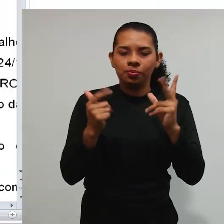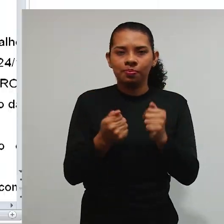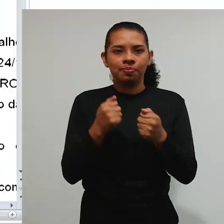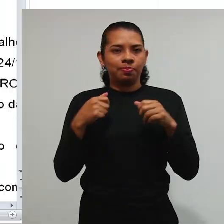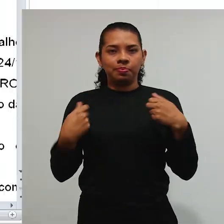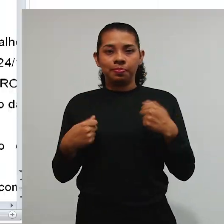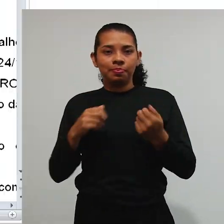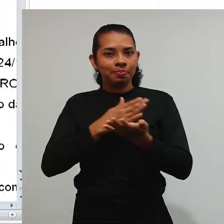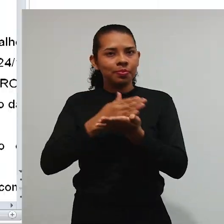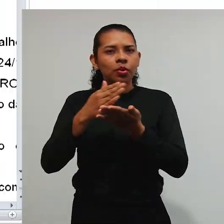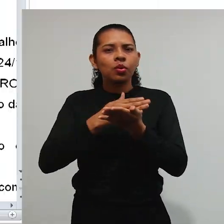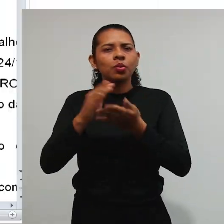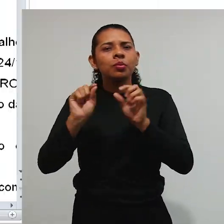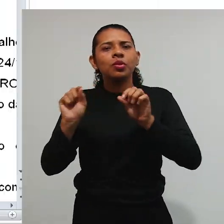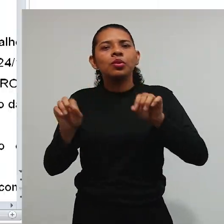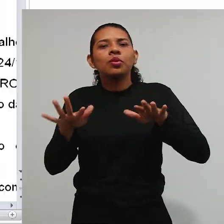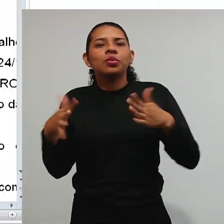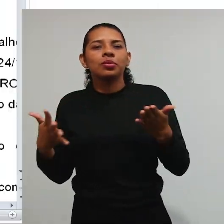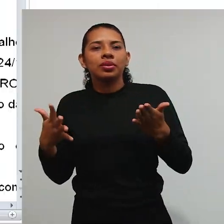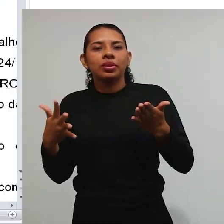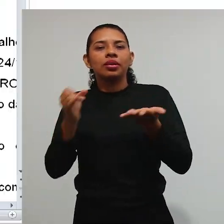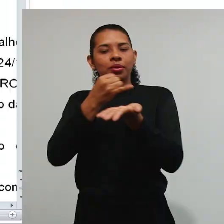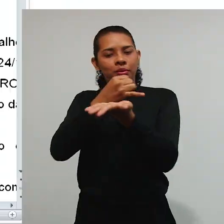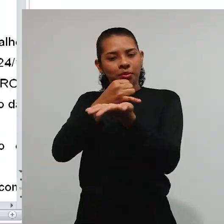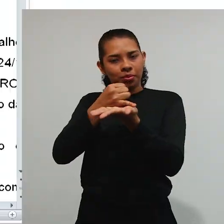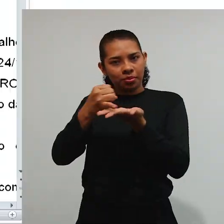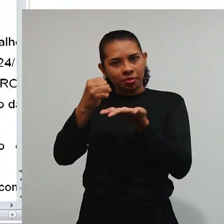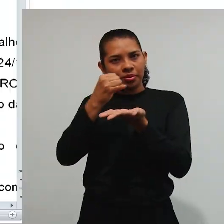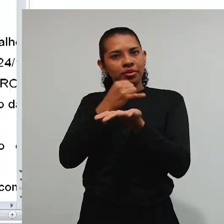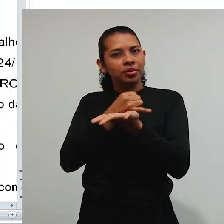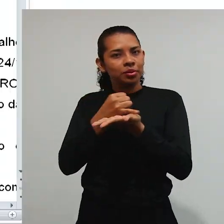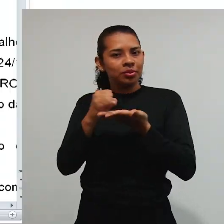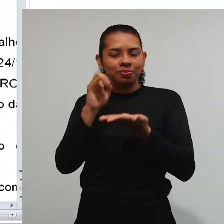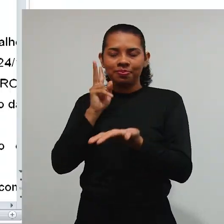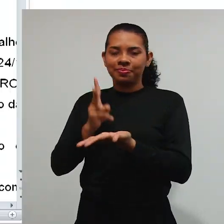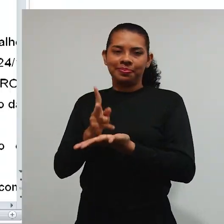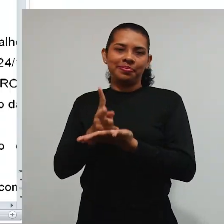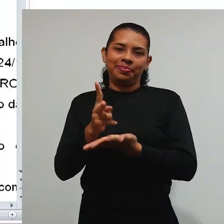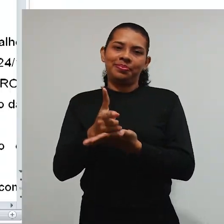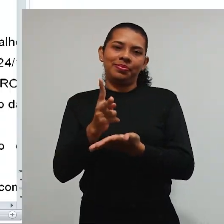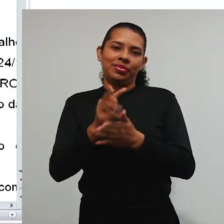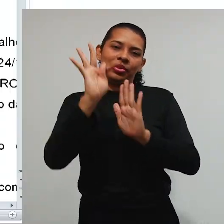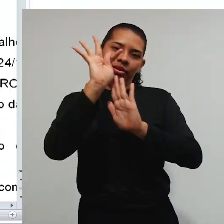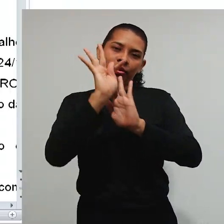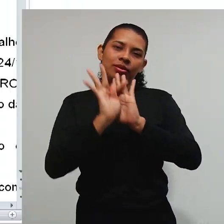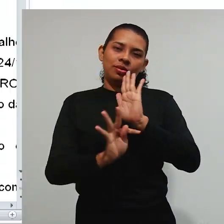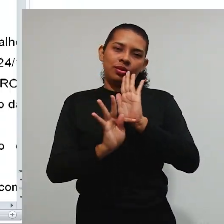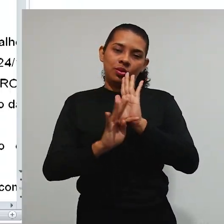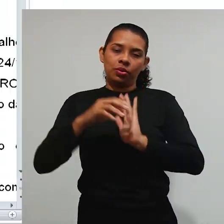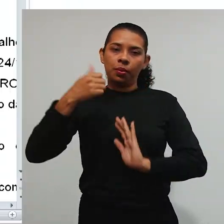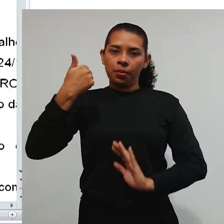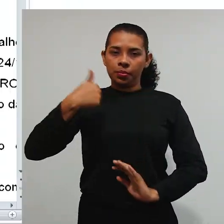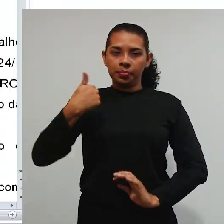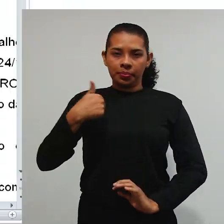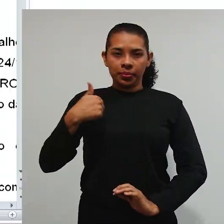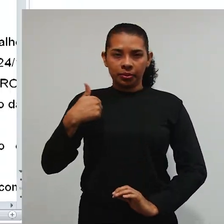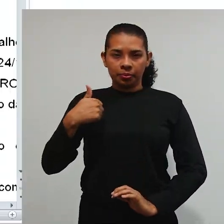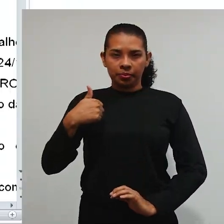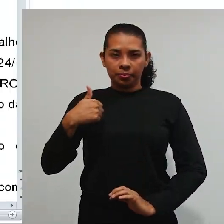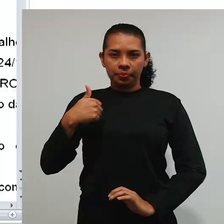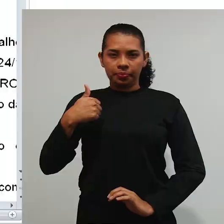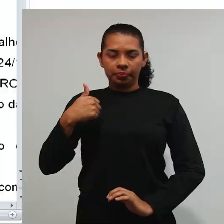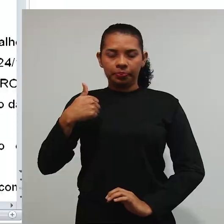Todo texto começa com o quê? Começa com introdução. A introdução sempre vai ser, né? Então, primeira seção.